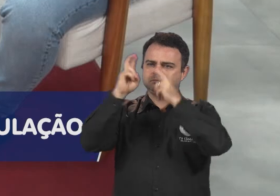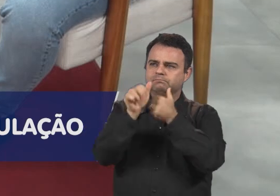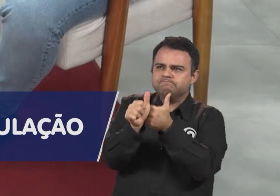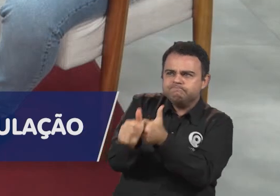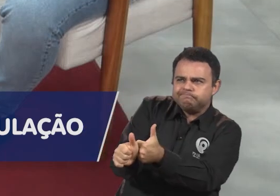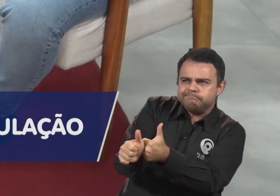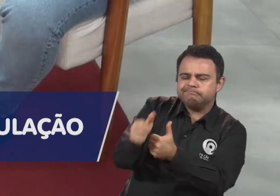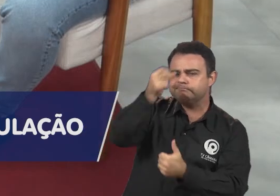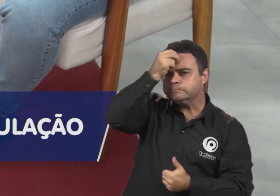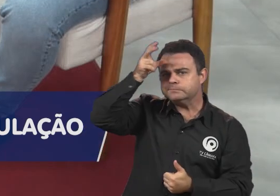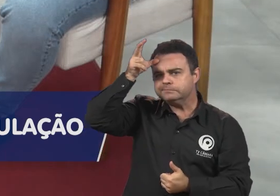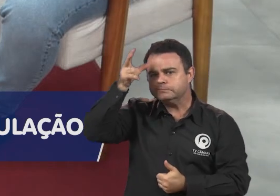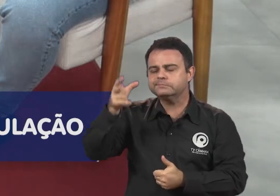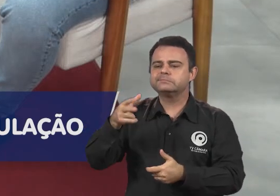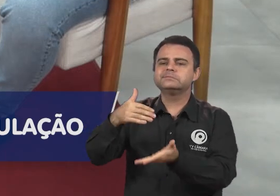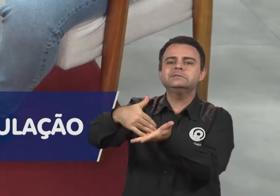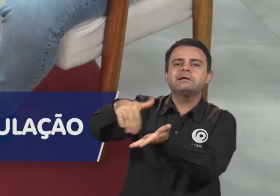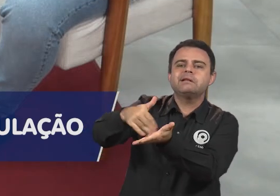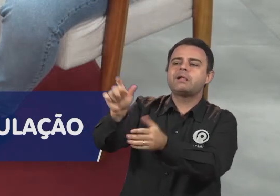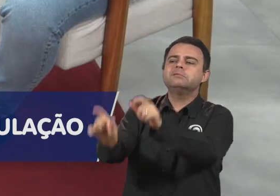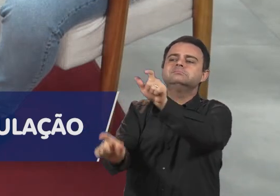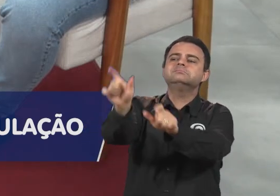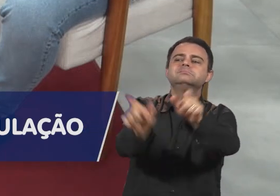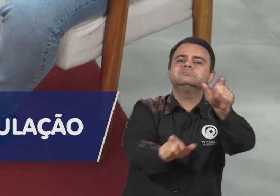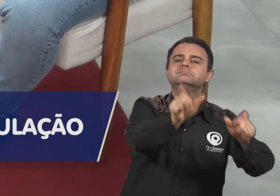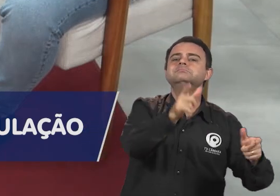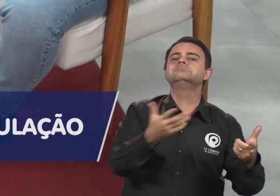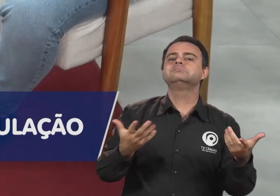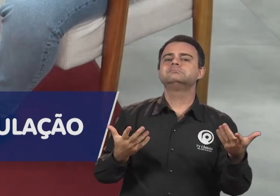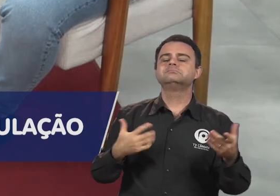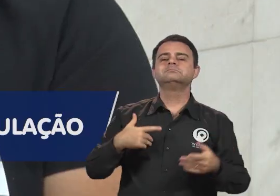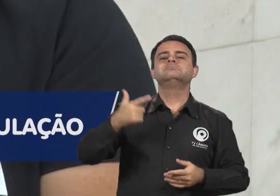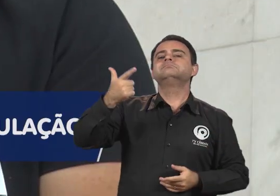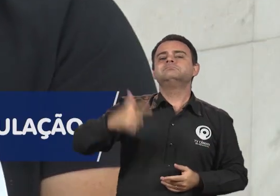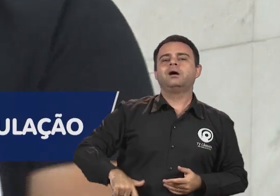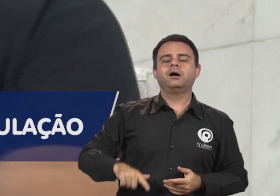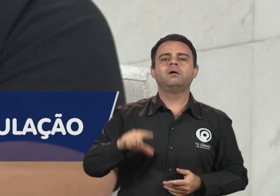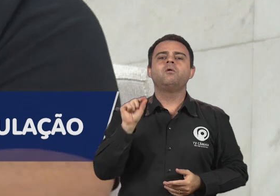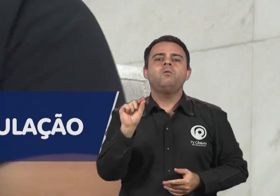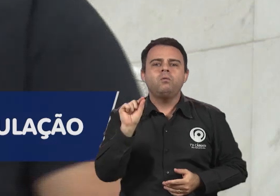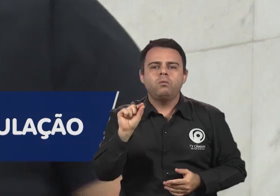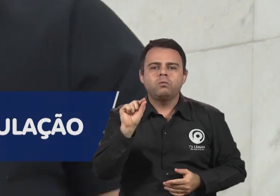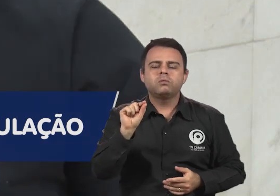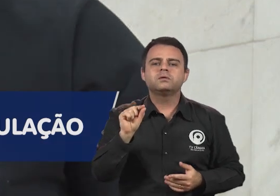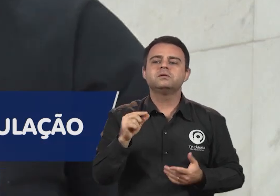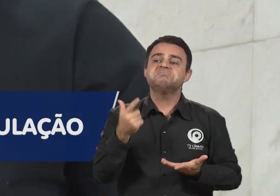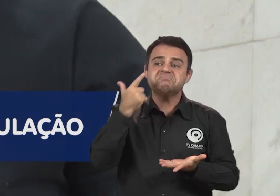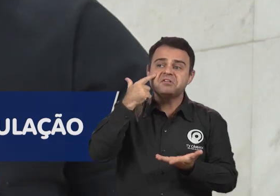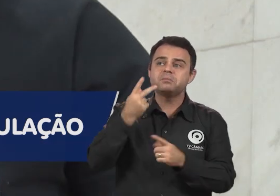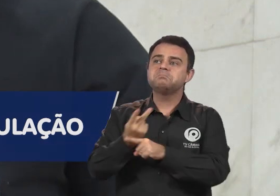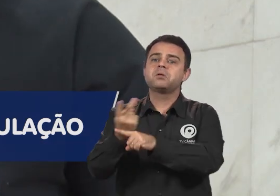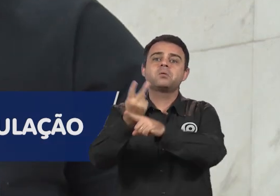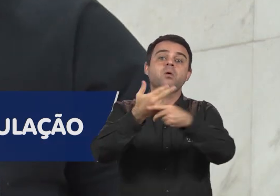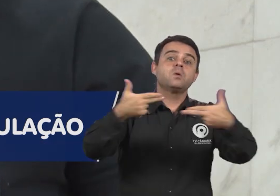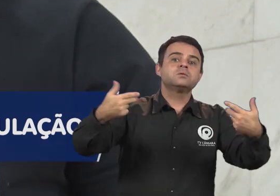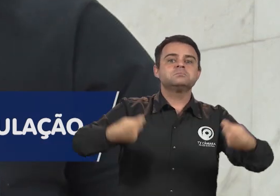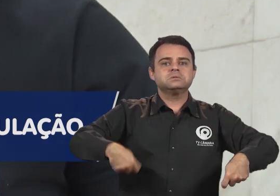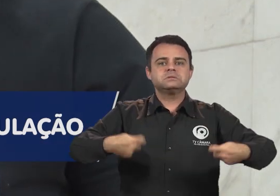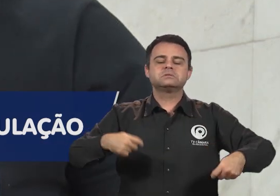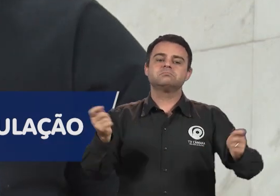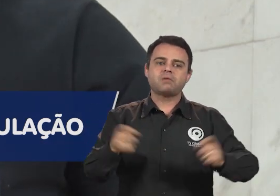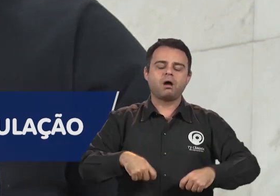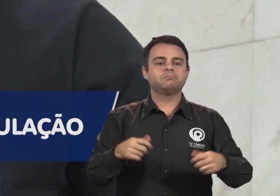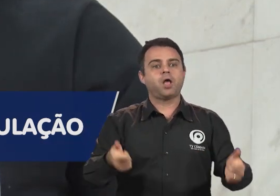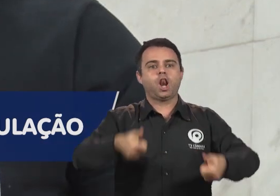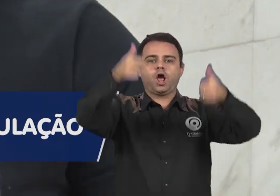prefeito, em cima dos secretários, para prestar um bom serviço para a população. E, além disso, estar junto buscando a melhoria. Então, eu vejo que a gente